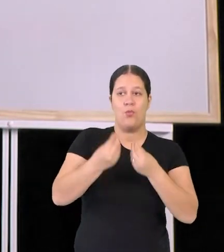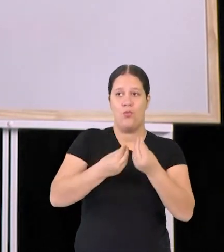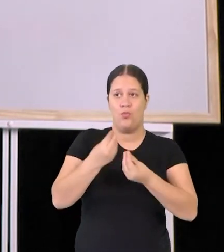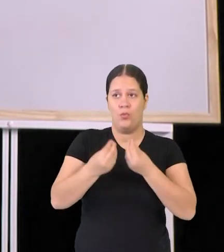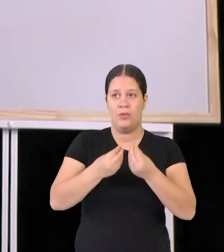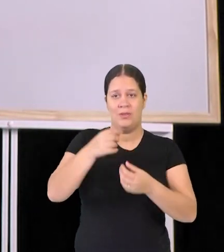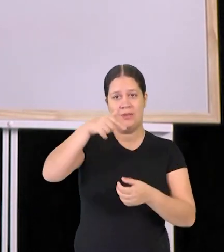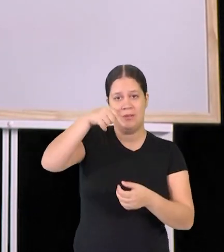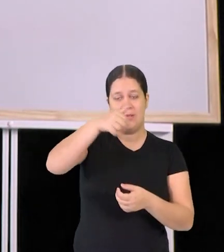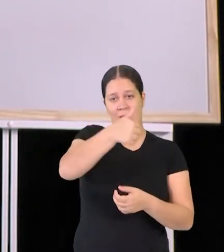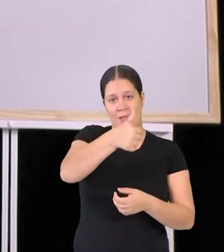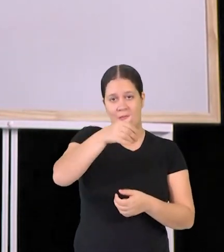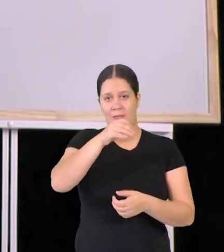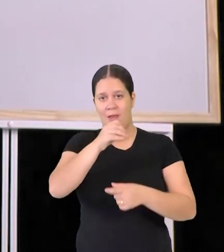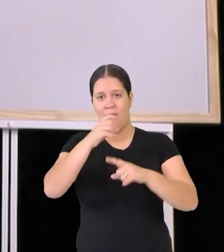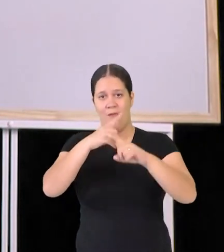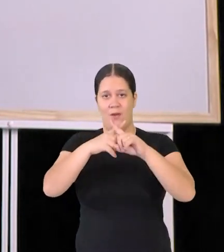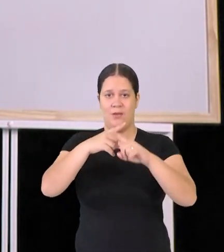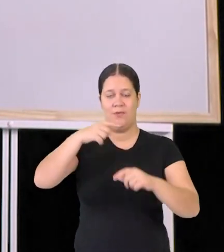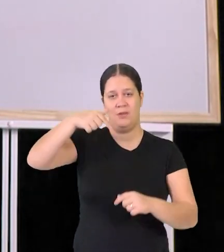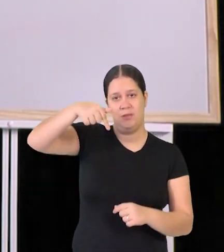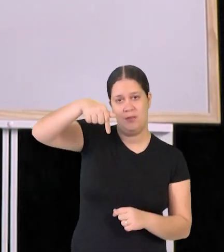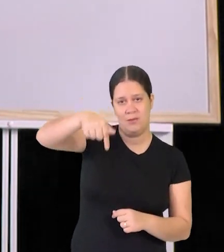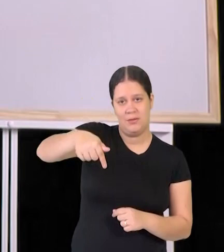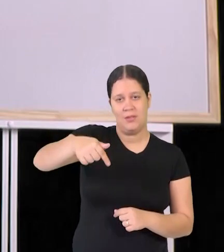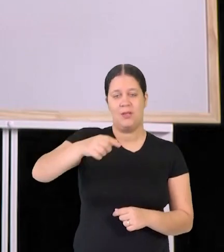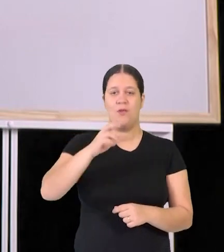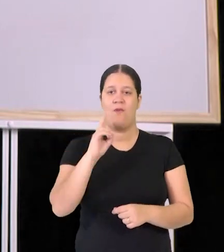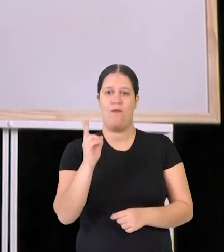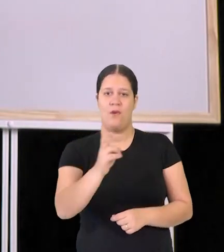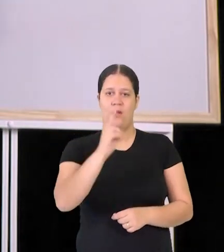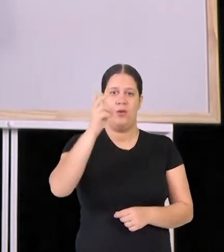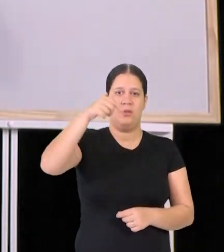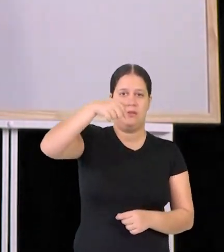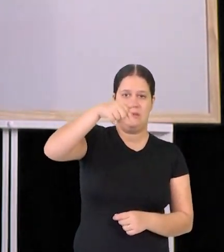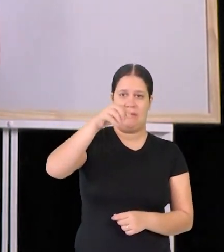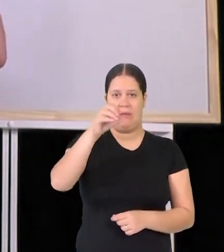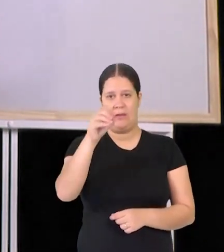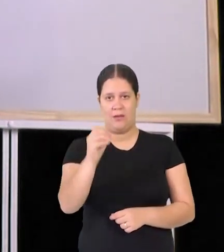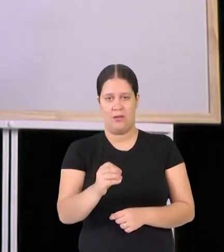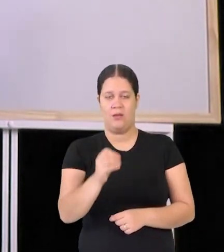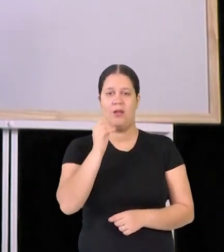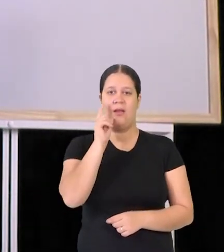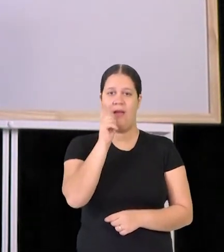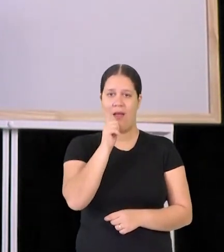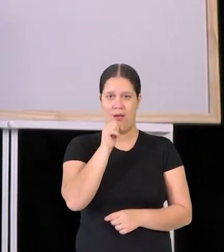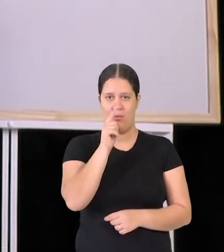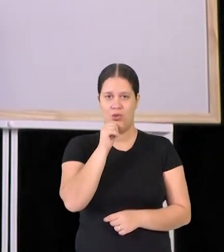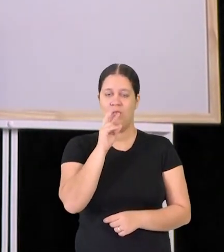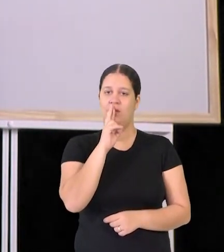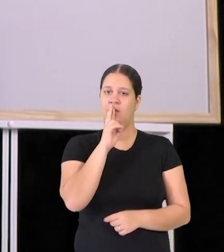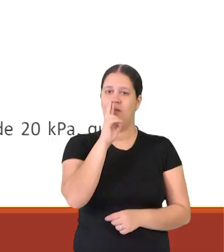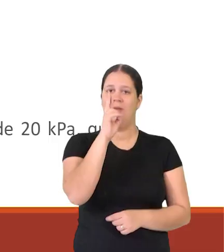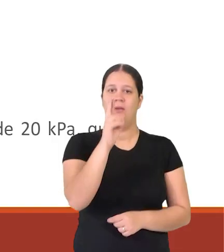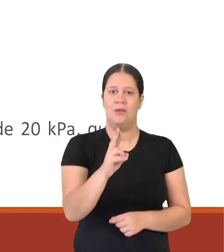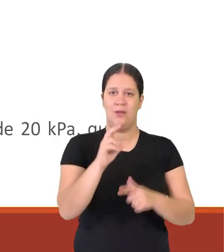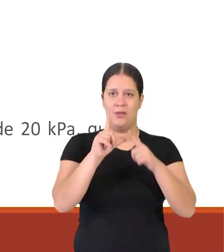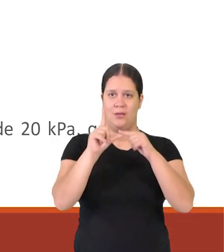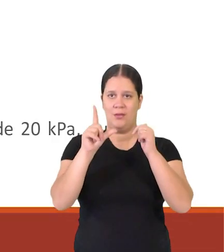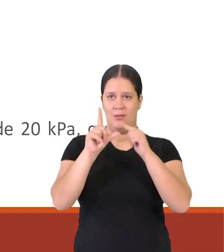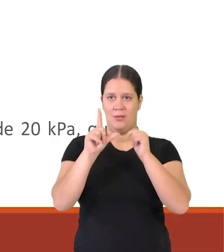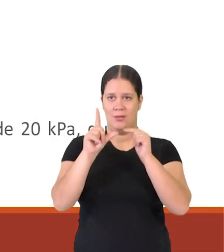de 7. Ou seja, 70 litros de água. A resposta é a letra